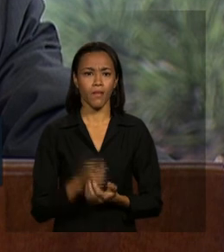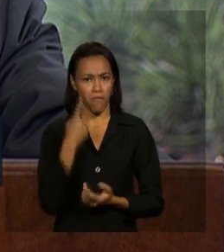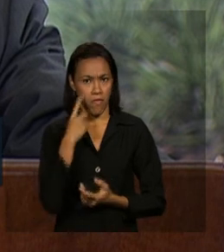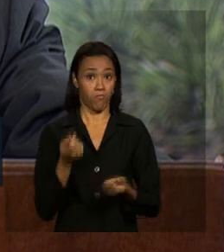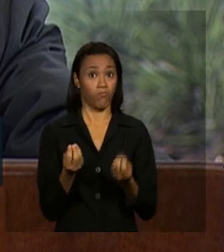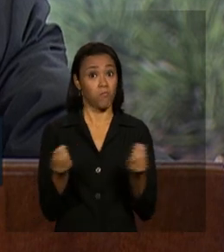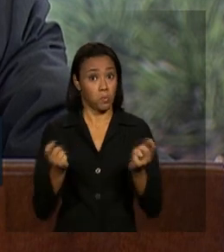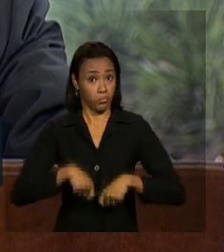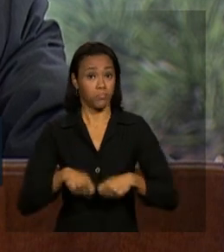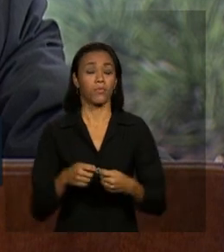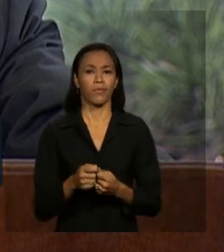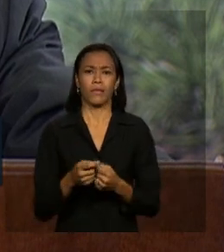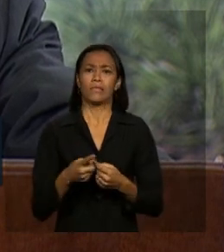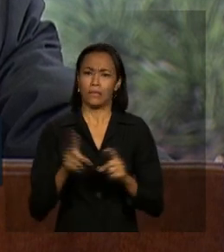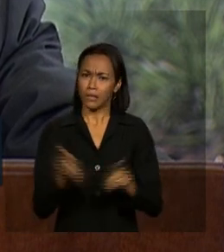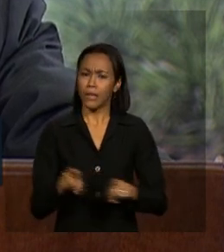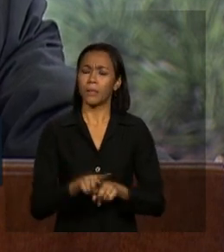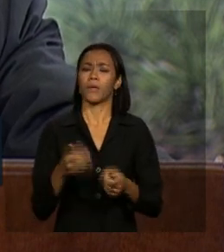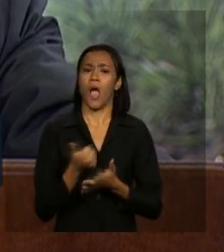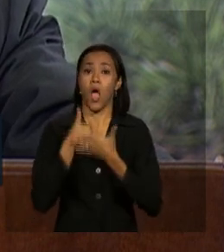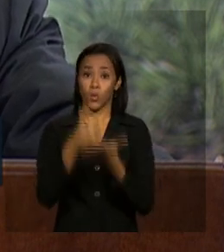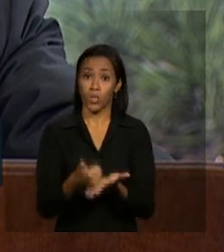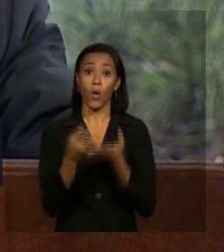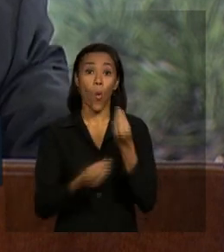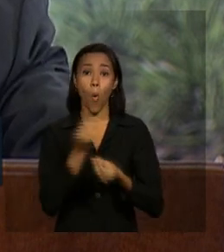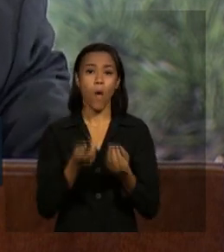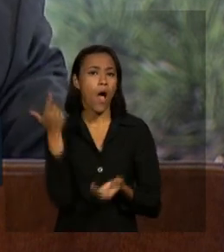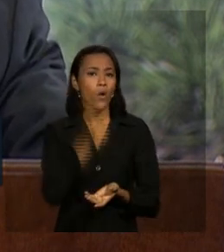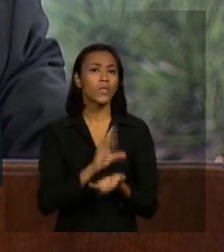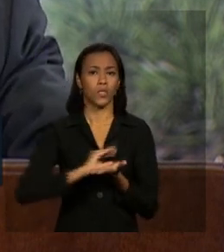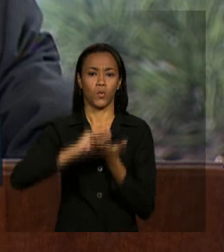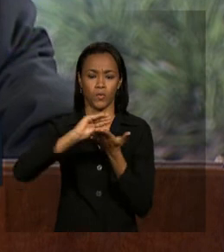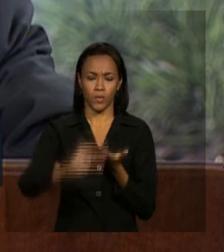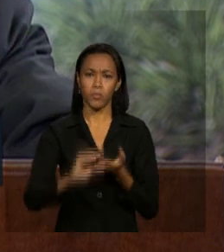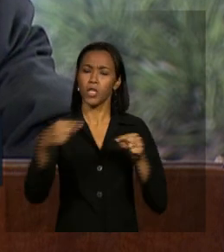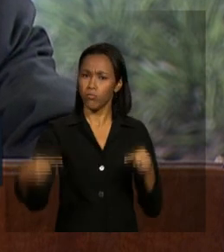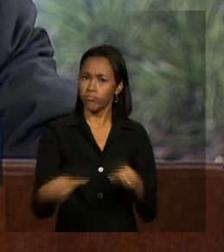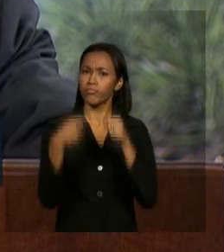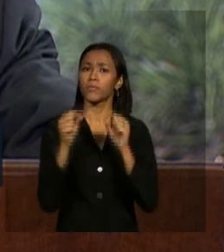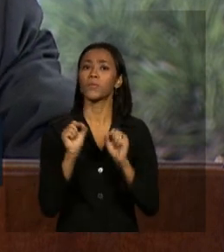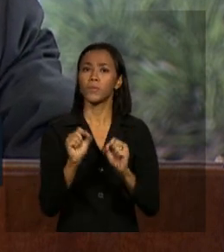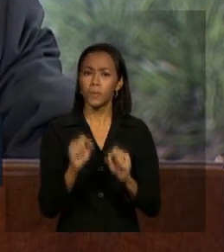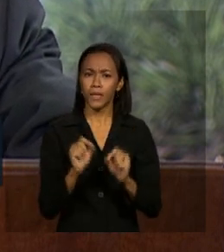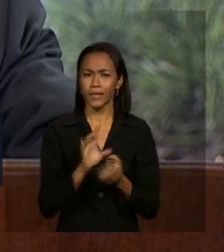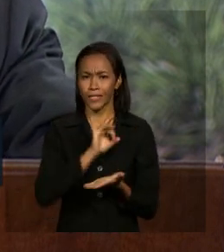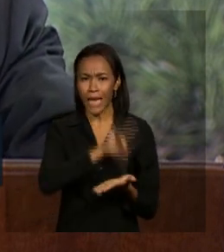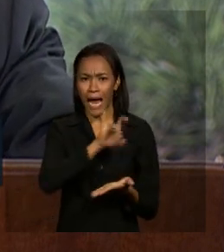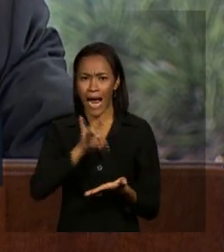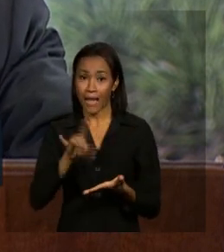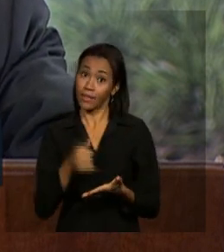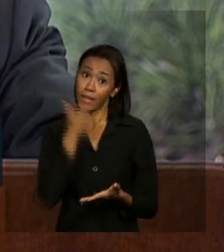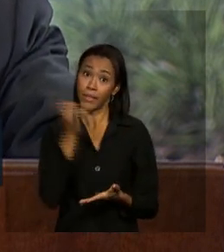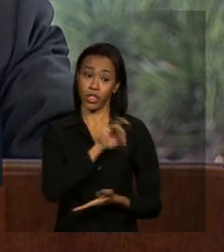adequadas bastante favoráveis de financiamento compatíveis com a dimensão de cada